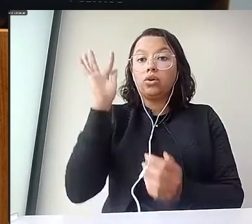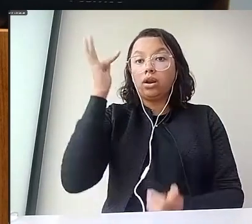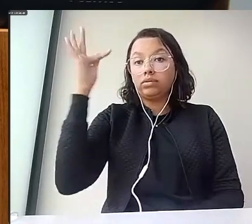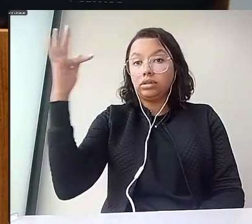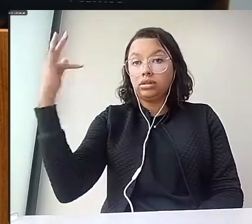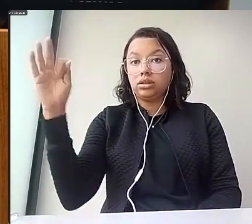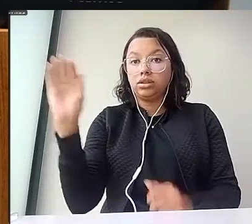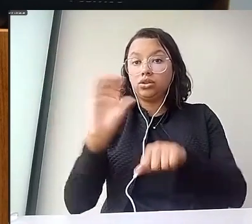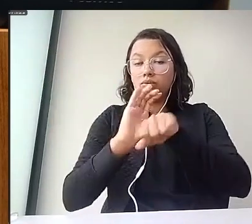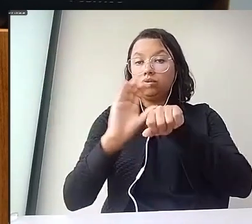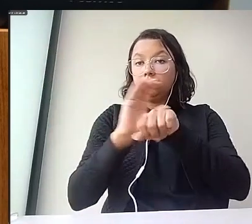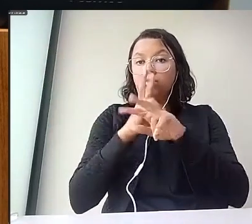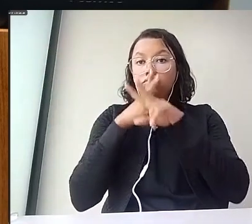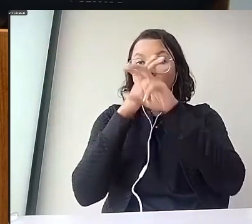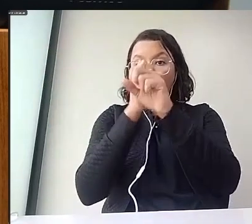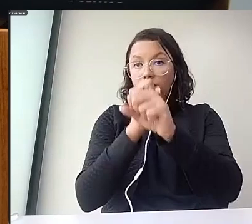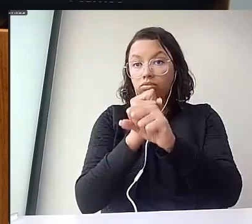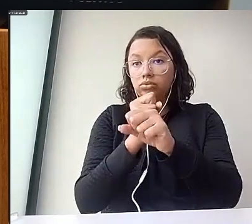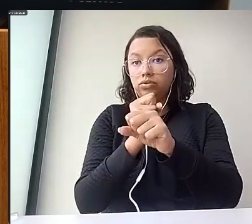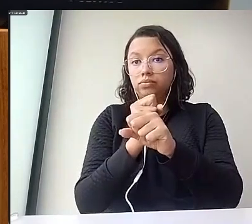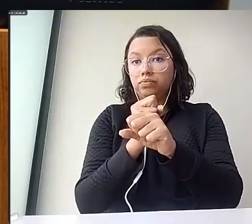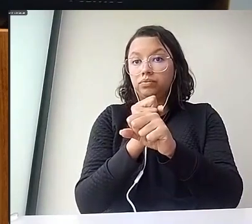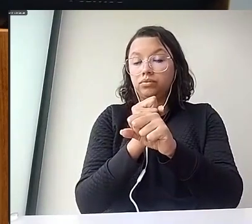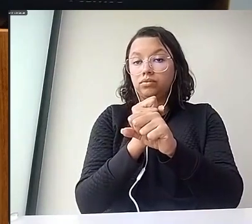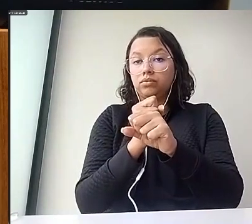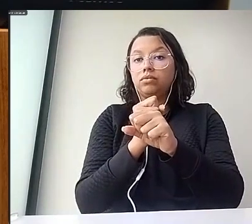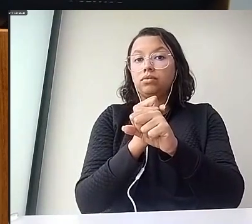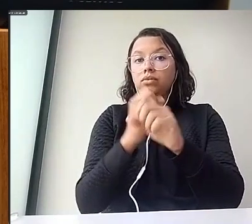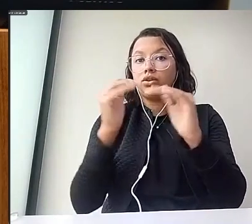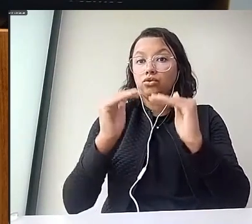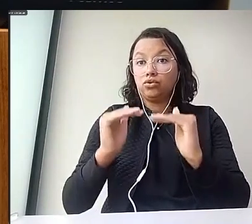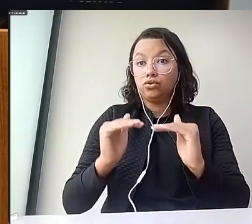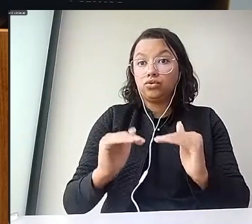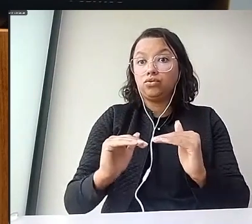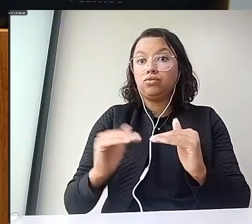com forte energia e baixa juridicidade, nós temos aqui